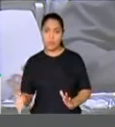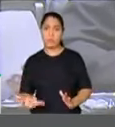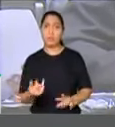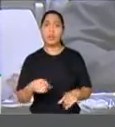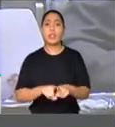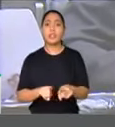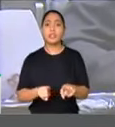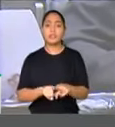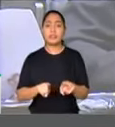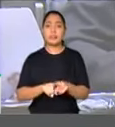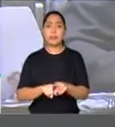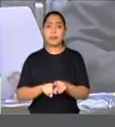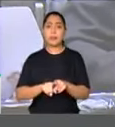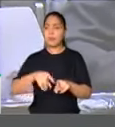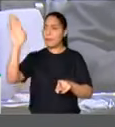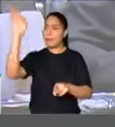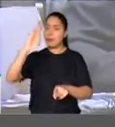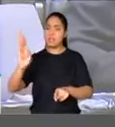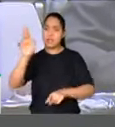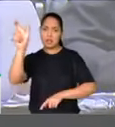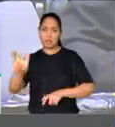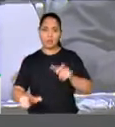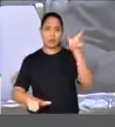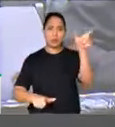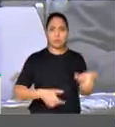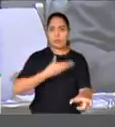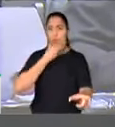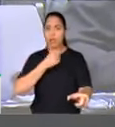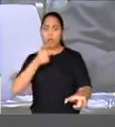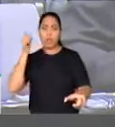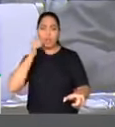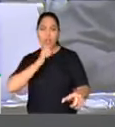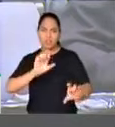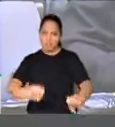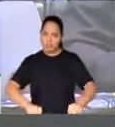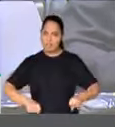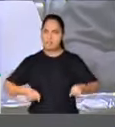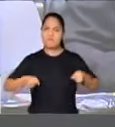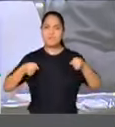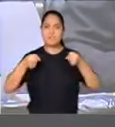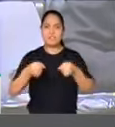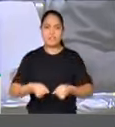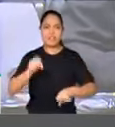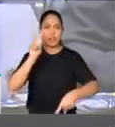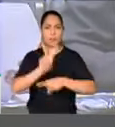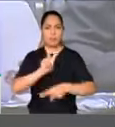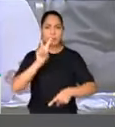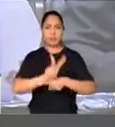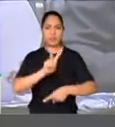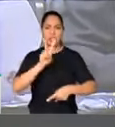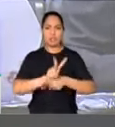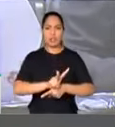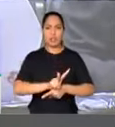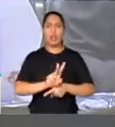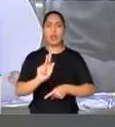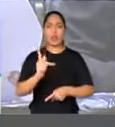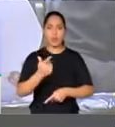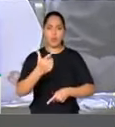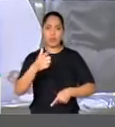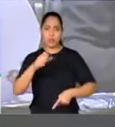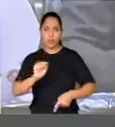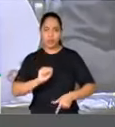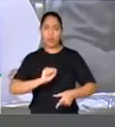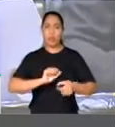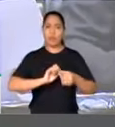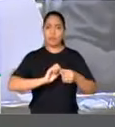em evidência brasileiros e brasileiras que se empenham em combater a homofobia e a transfobia, assim como aqueles que